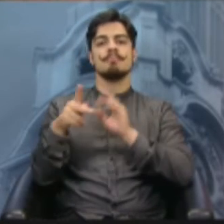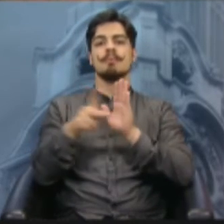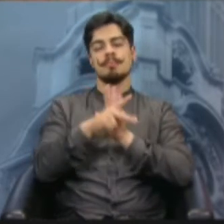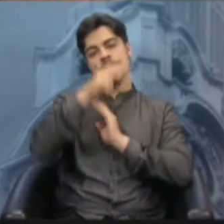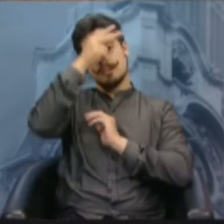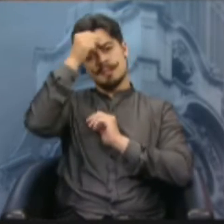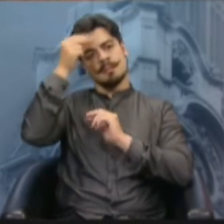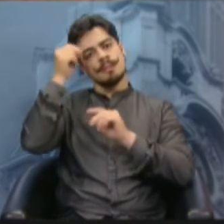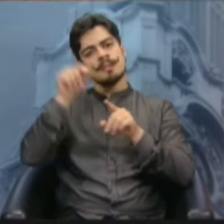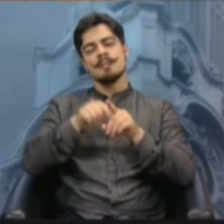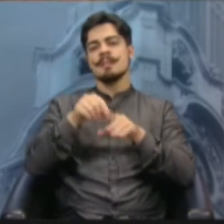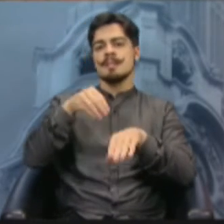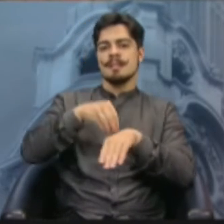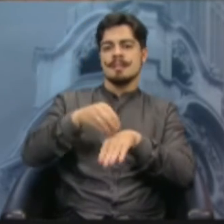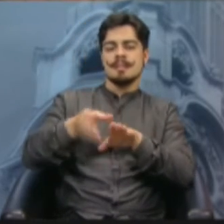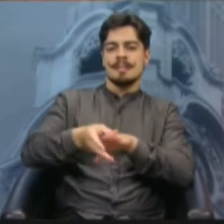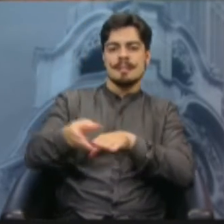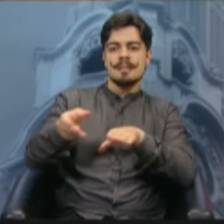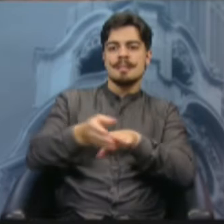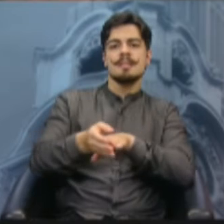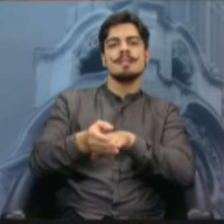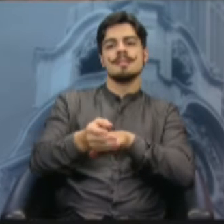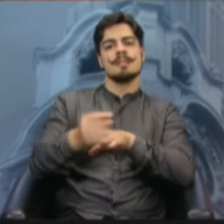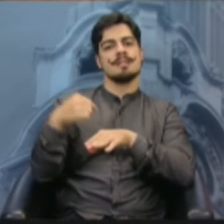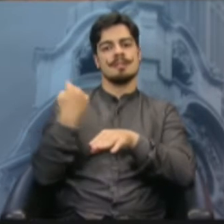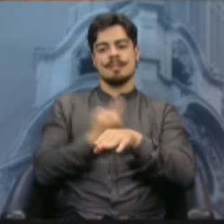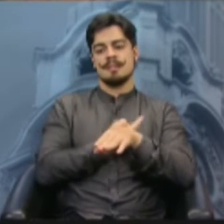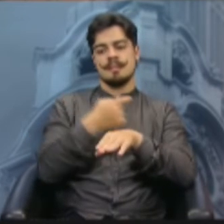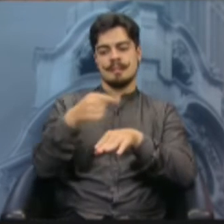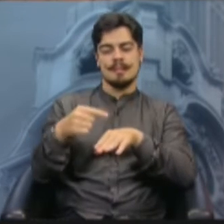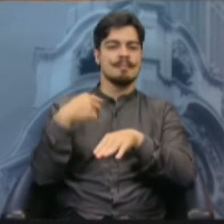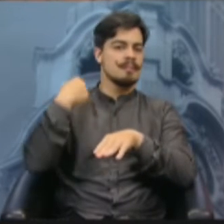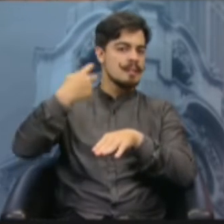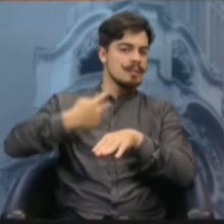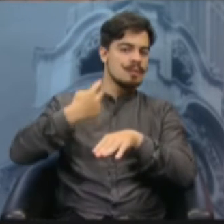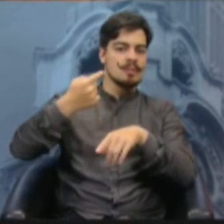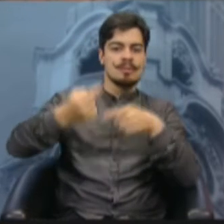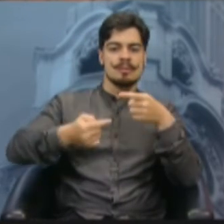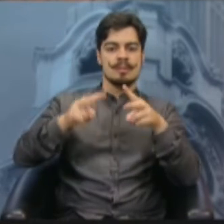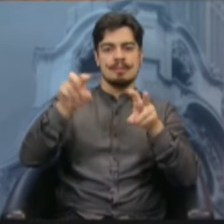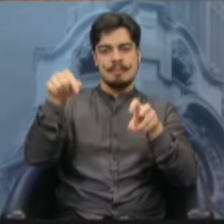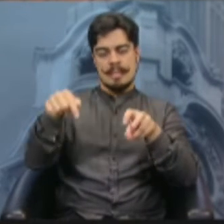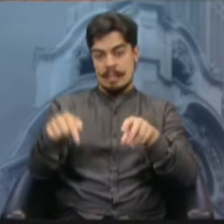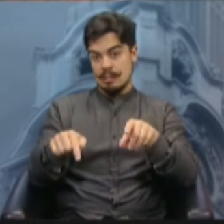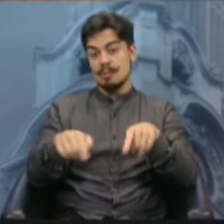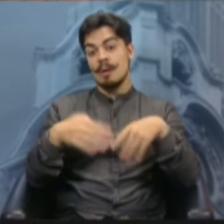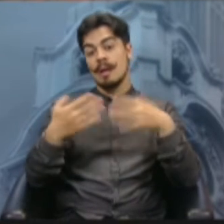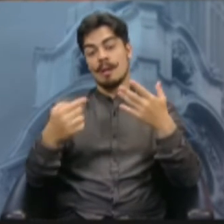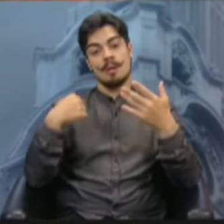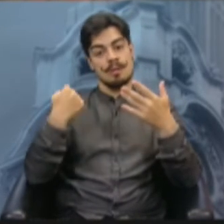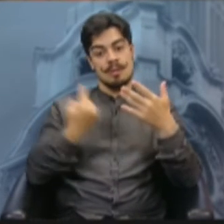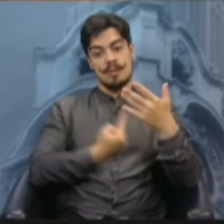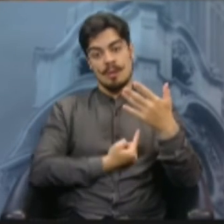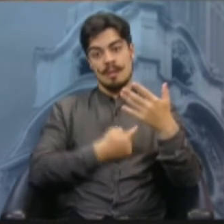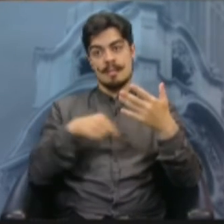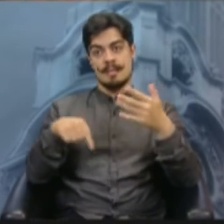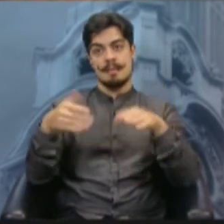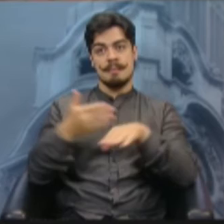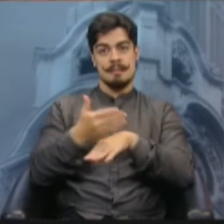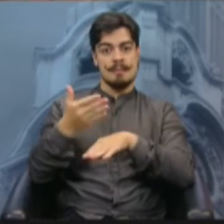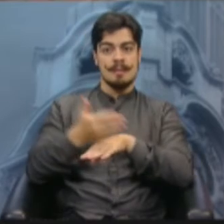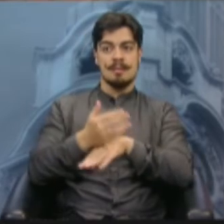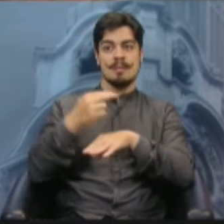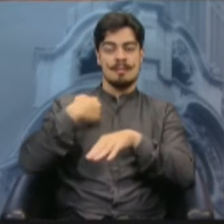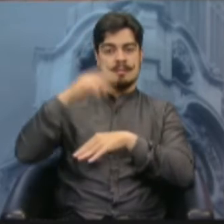orienta também, né, a posição dos vereadores, né, na discussão aí da matéria. A gente, né, enquanto executivo